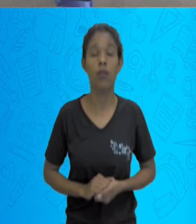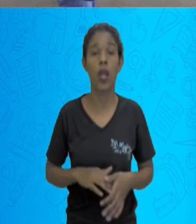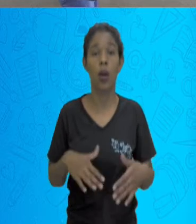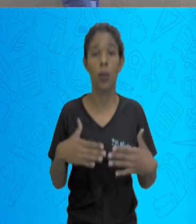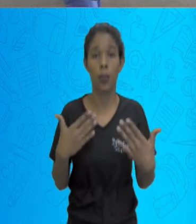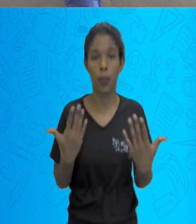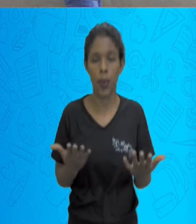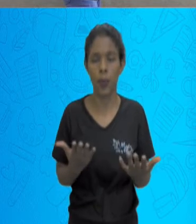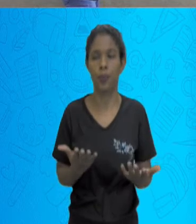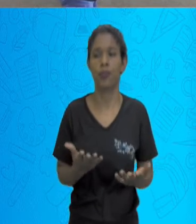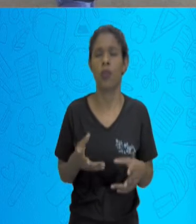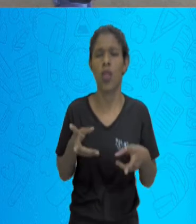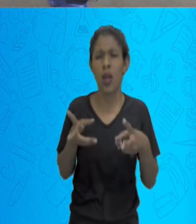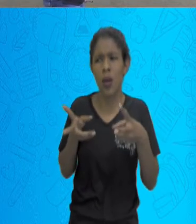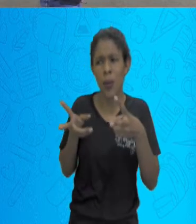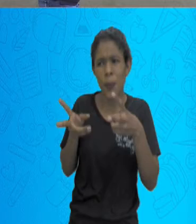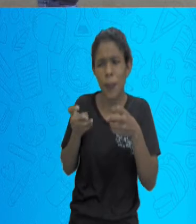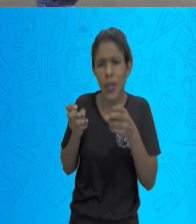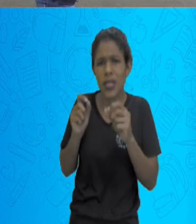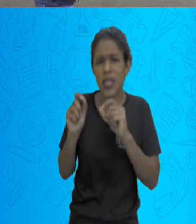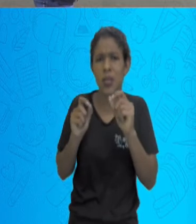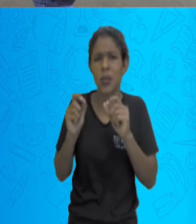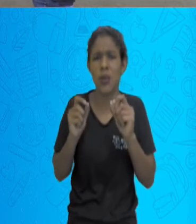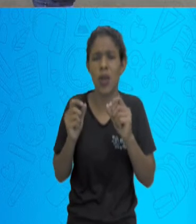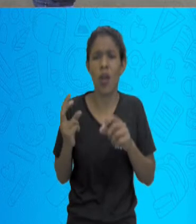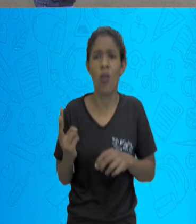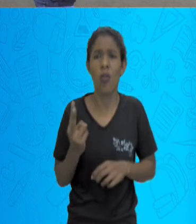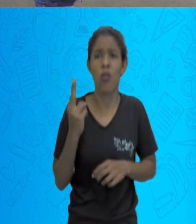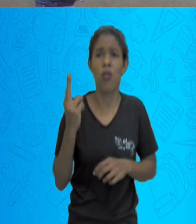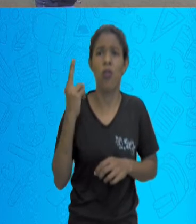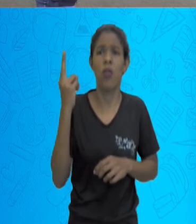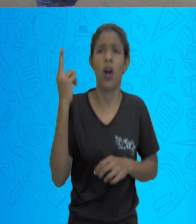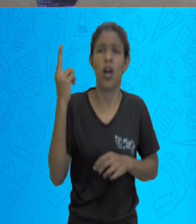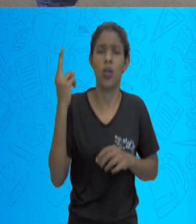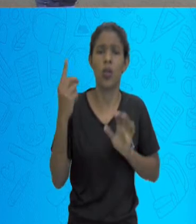Observe que mesmo que os valores não estivessem expressos em